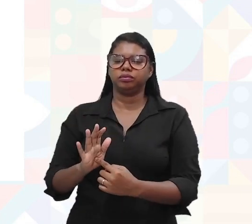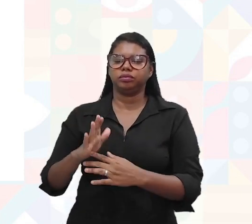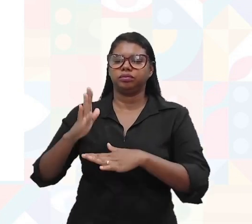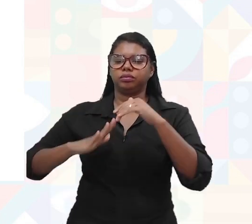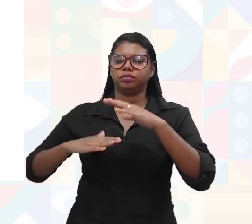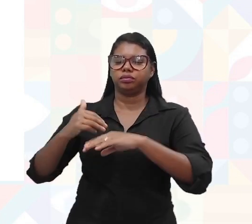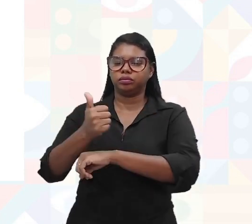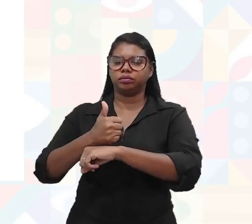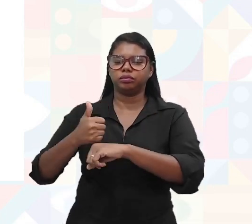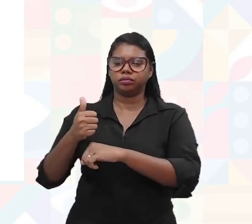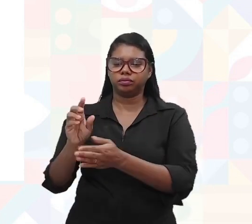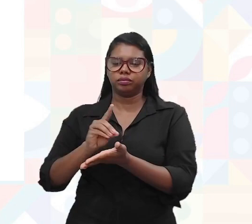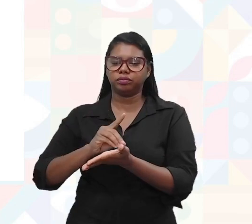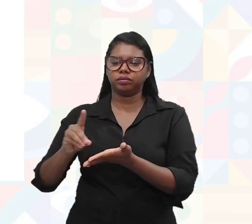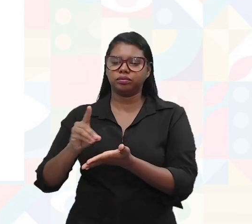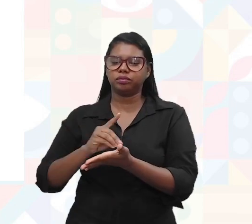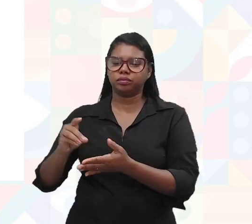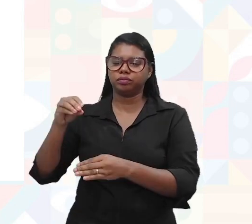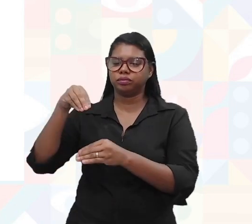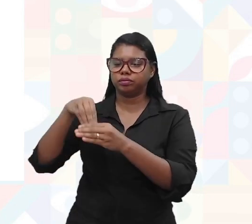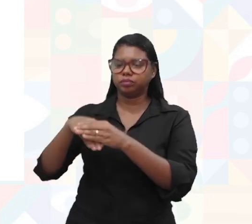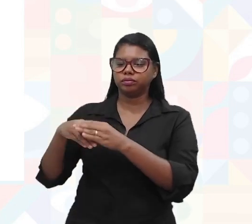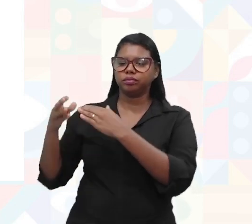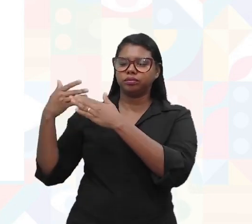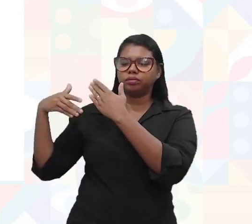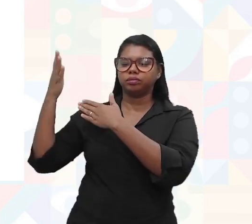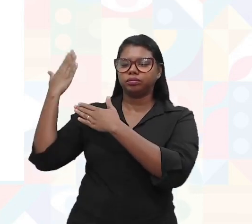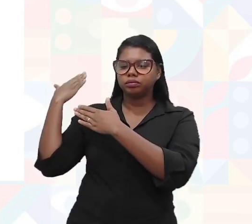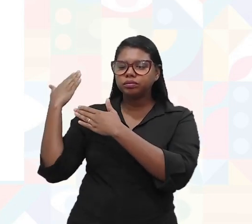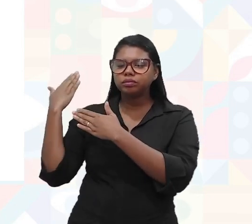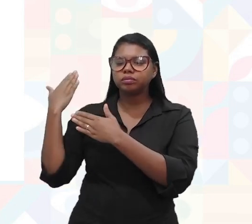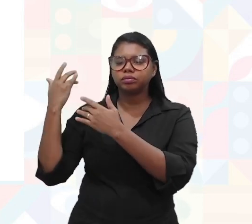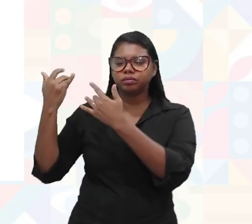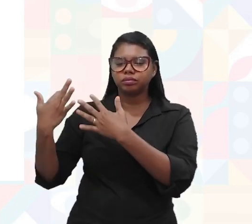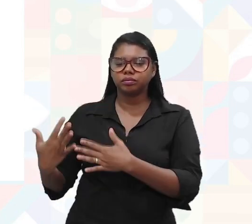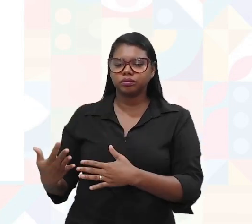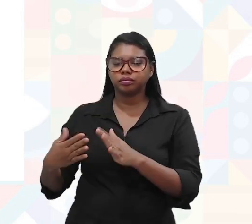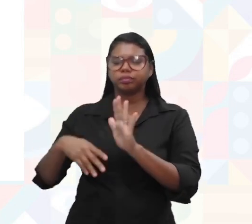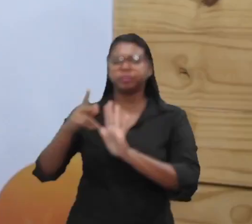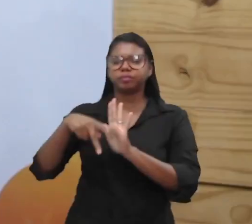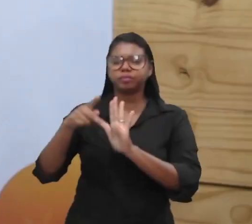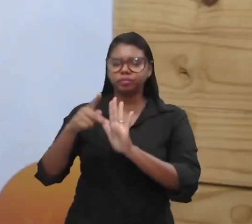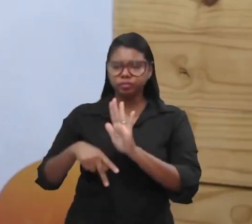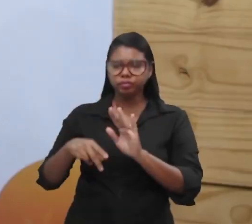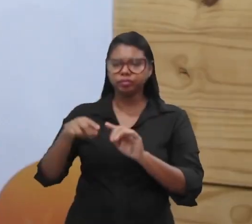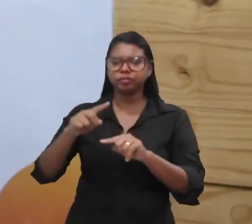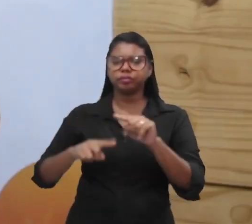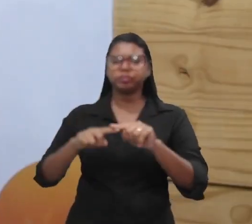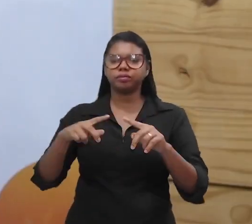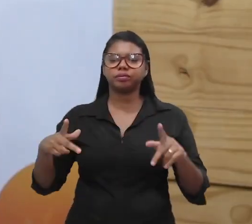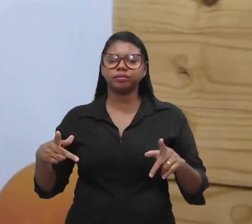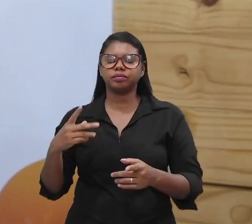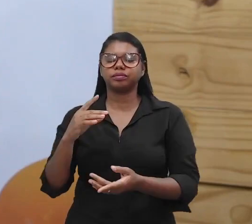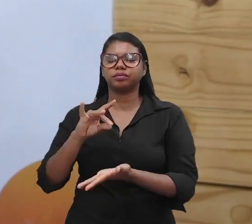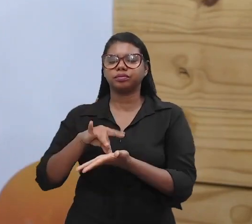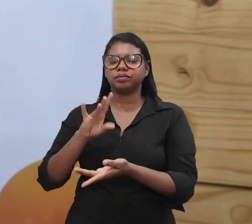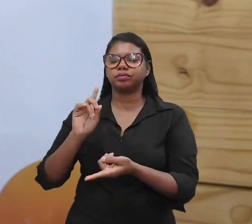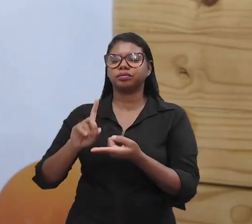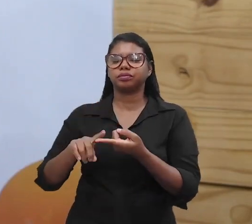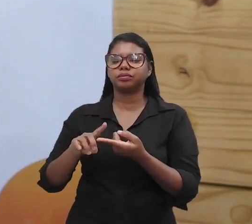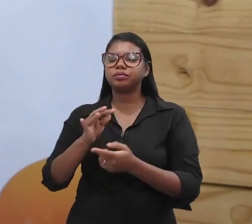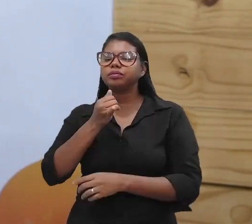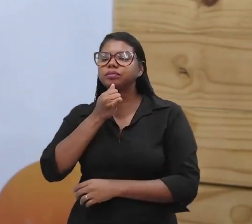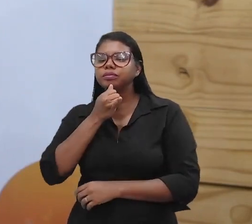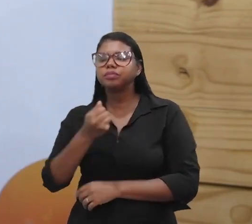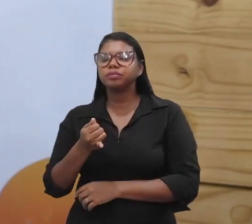de interiores, já vem de milhares de anos atrás. Na realidade, o projeto do produto, não é, vai ser